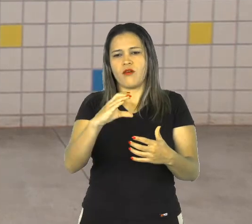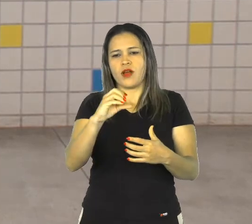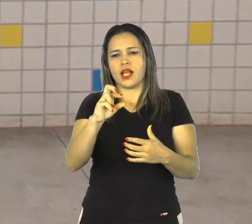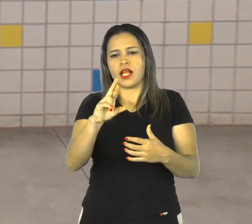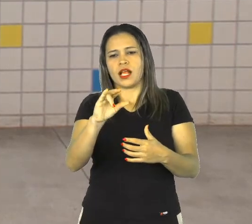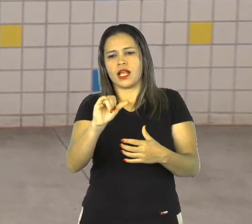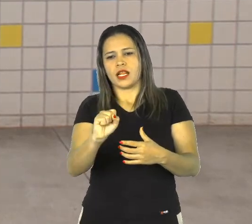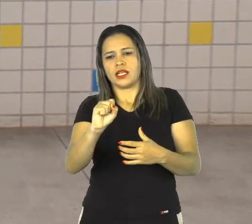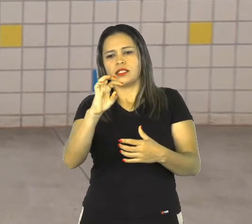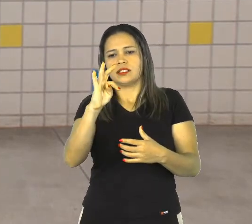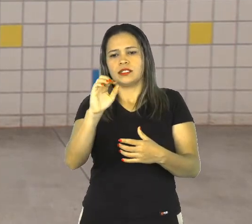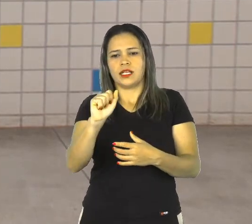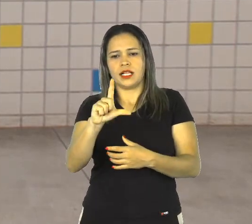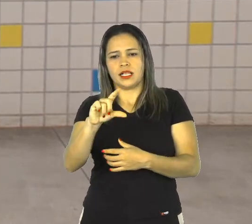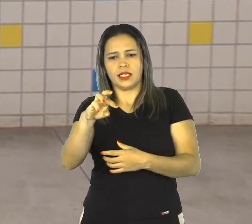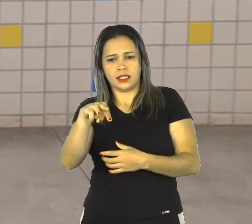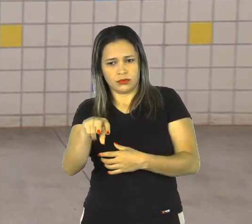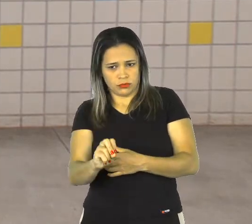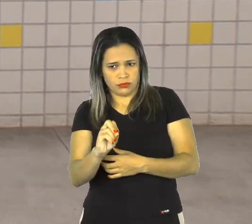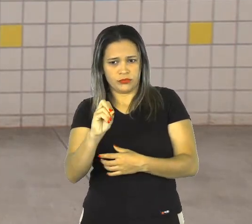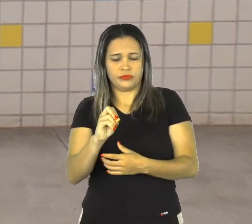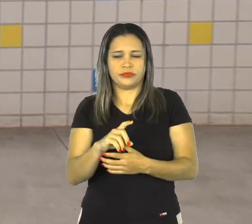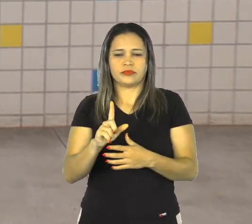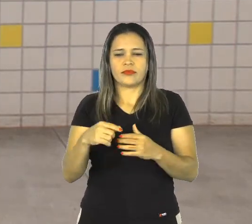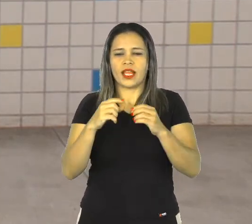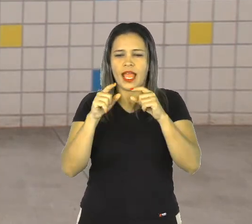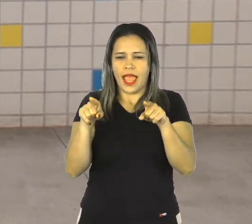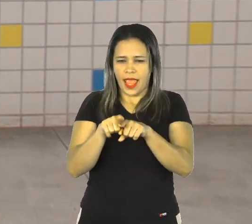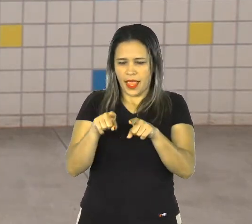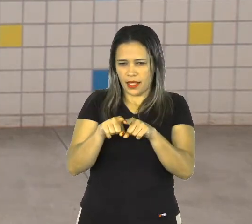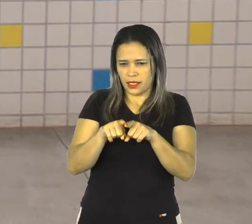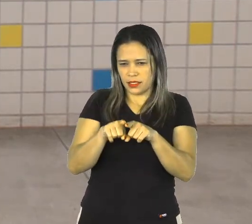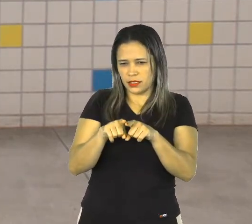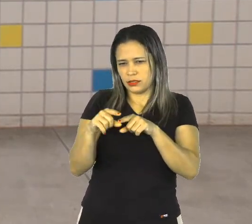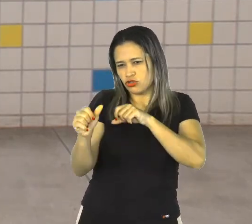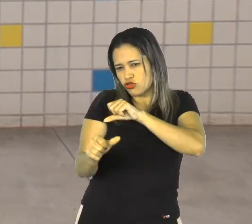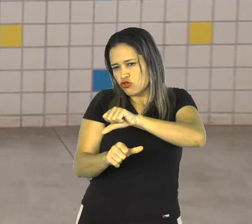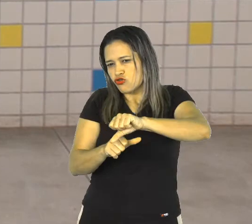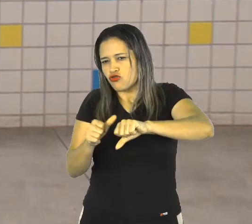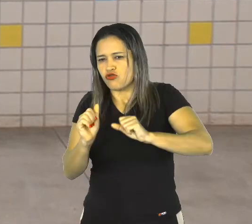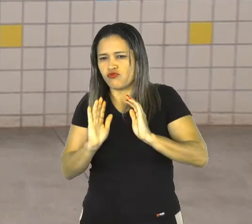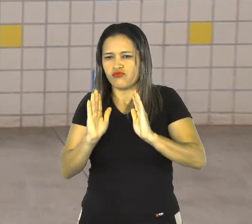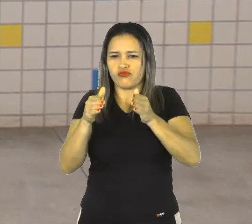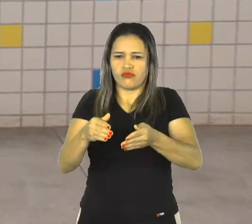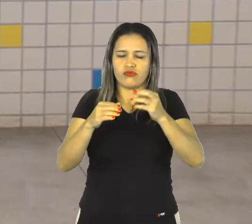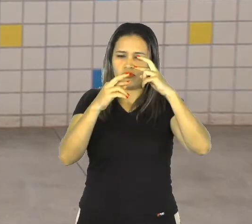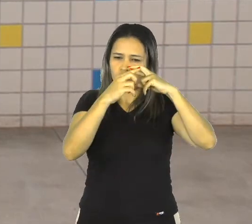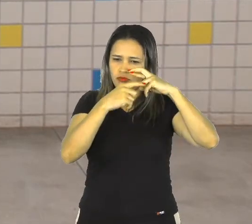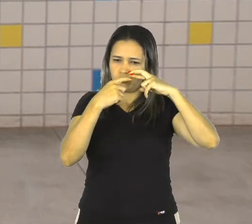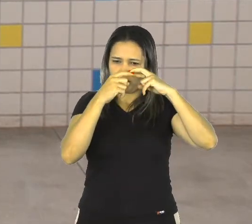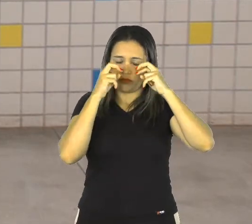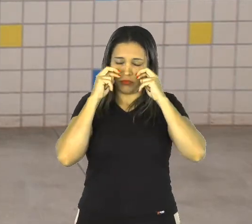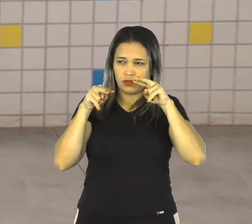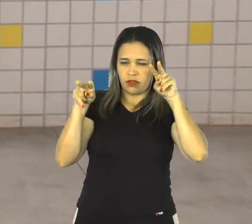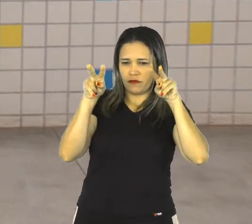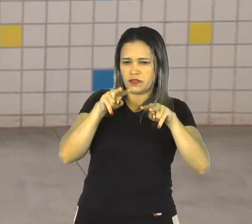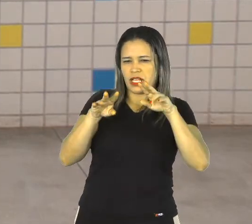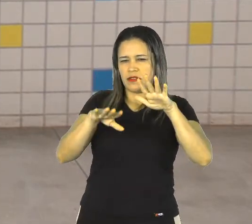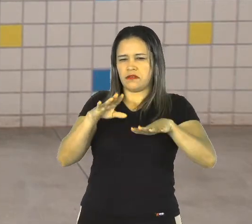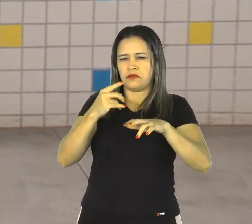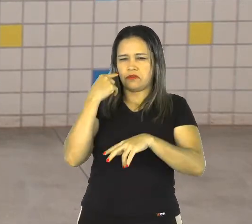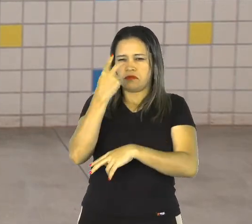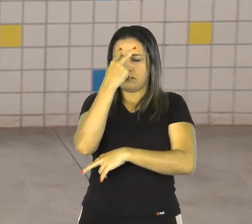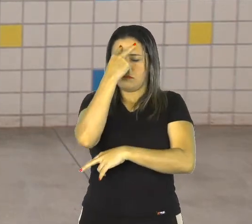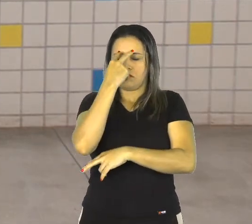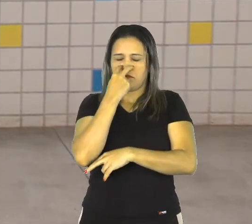E o cristalino altera o foco da visão. Por exemplo, às vezes quando a gente fecha o olho, aí